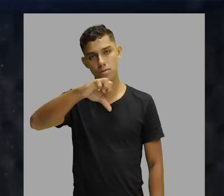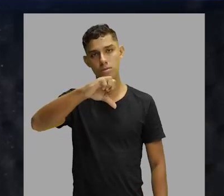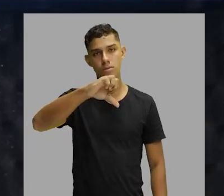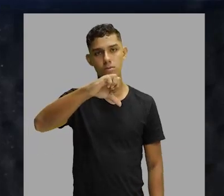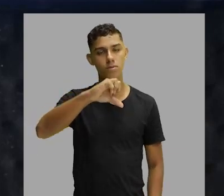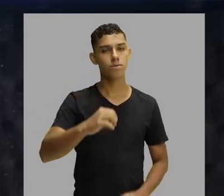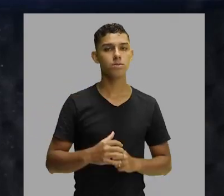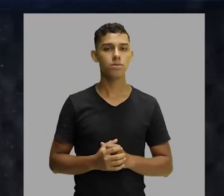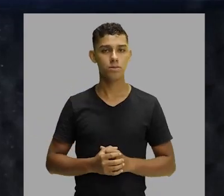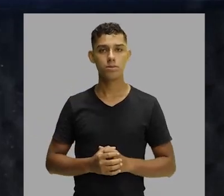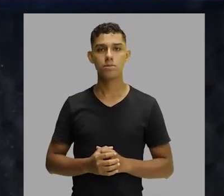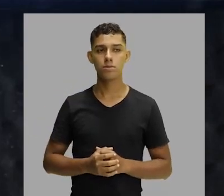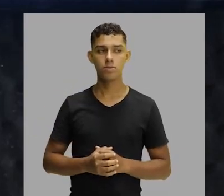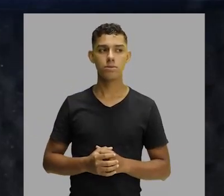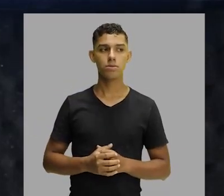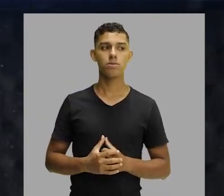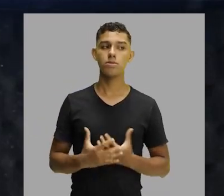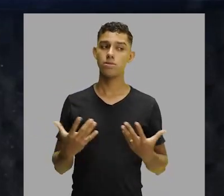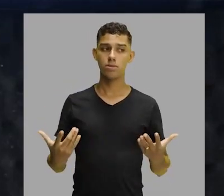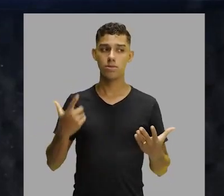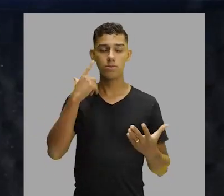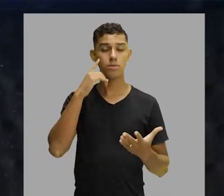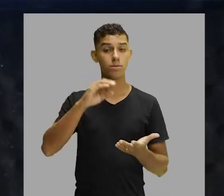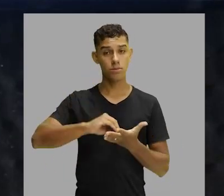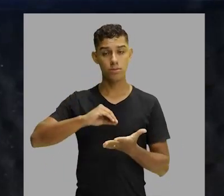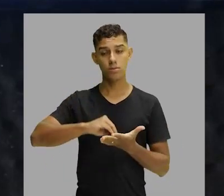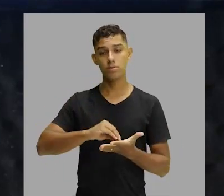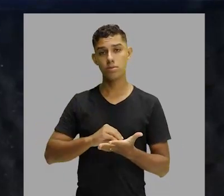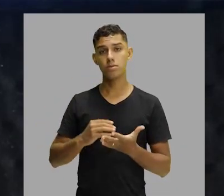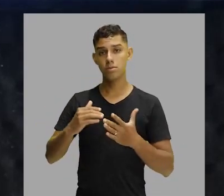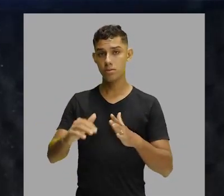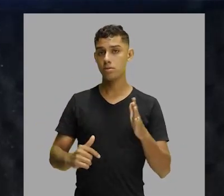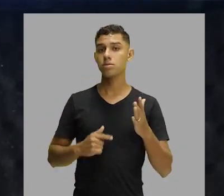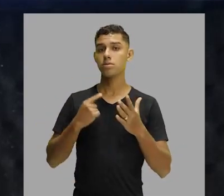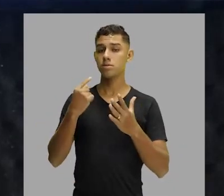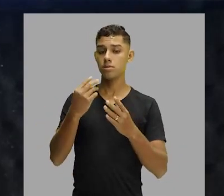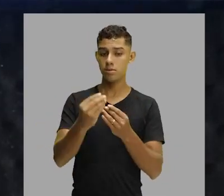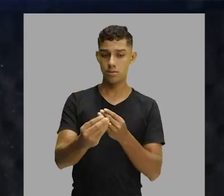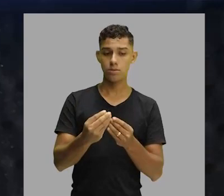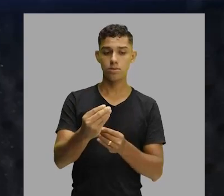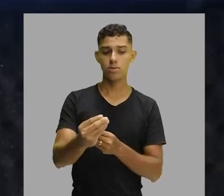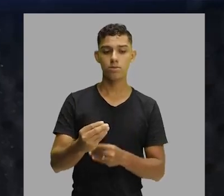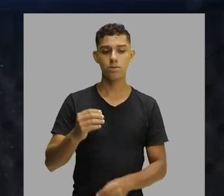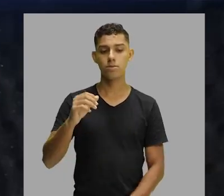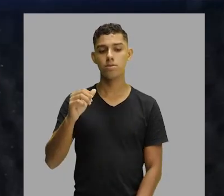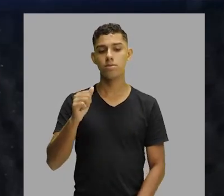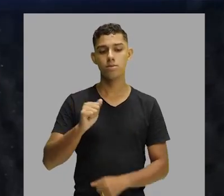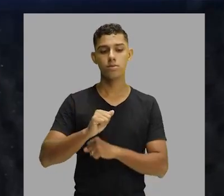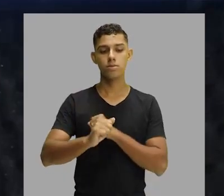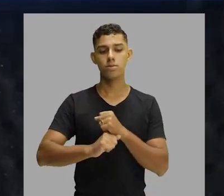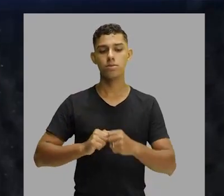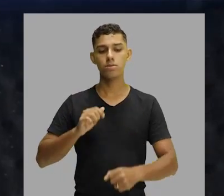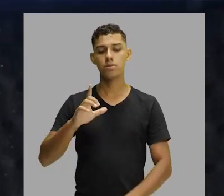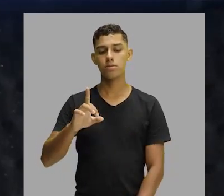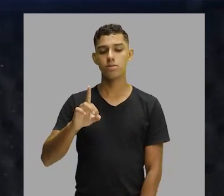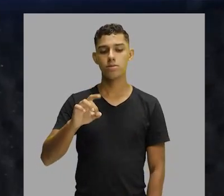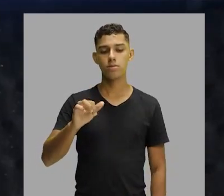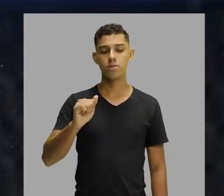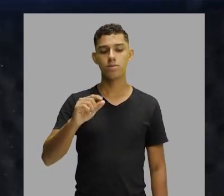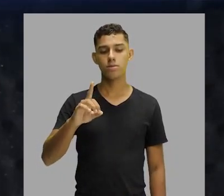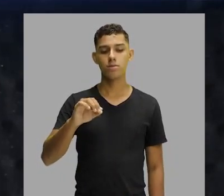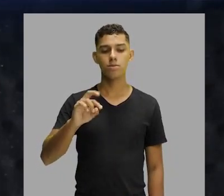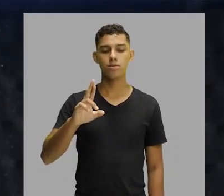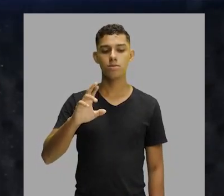9. Okay? Então esse que está sobrando, ele vai doar. Seria um átomo